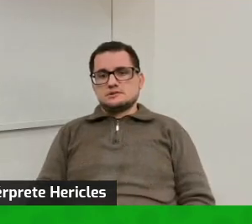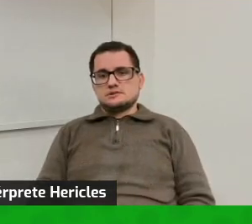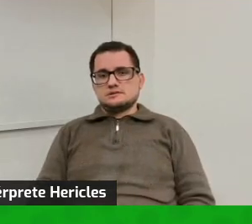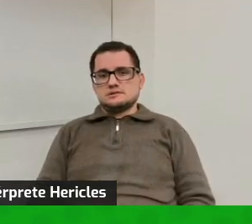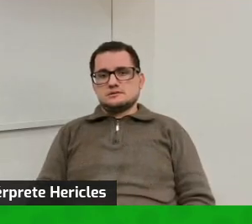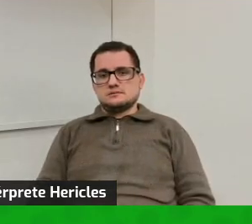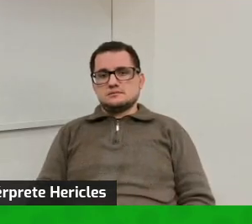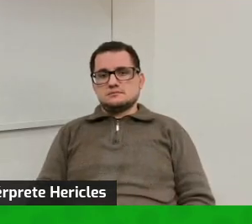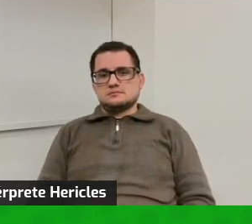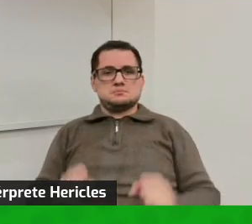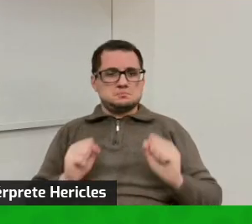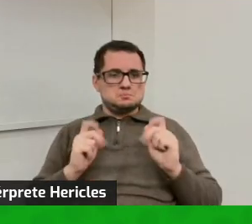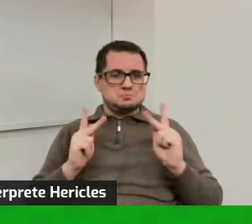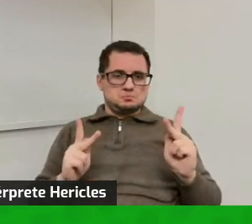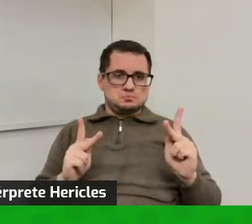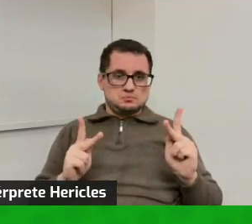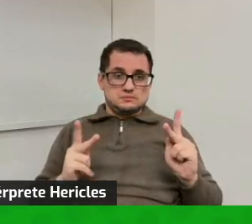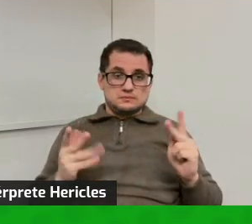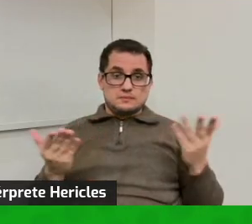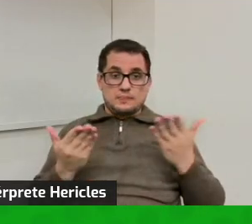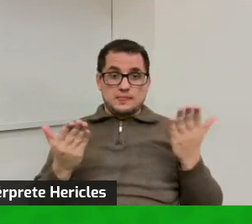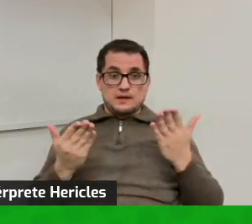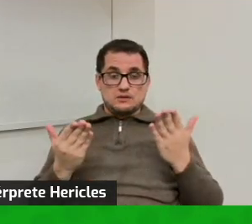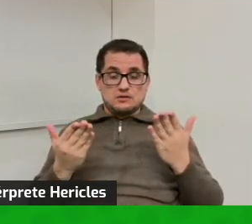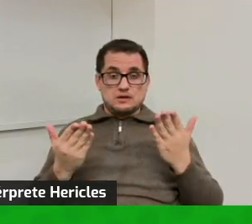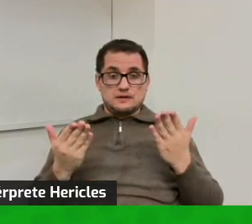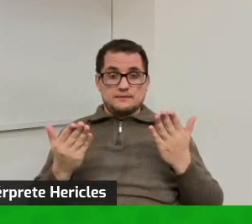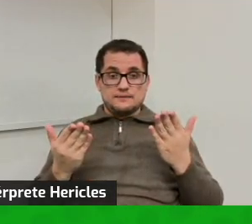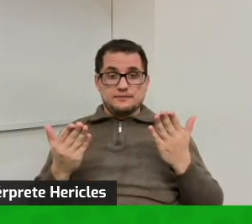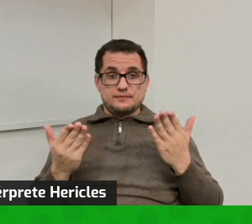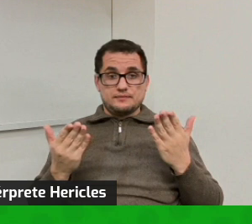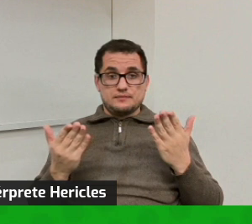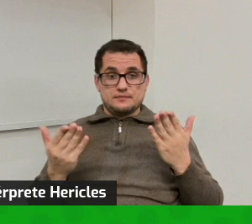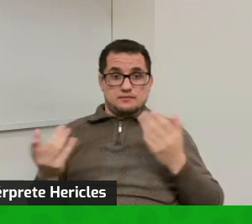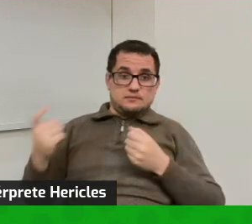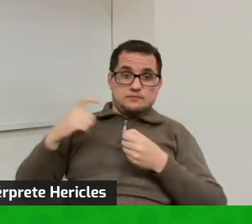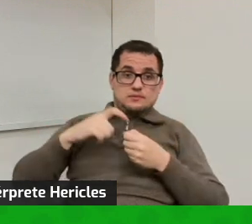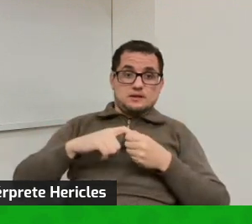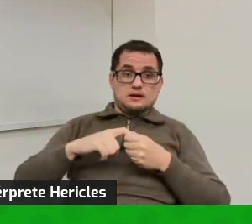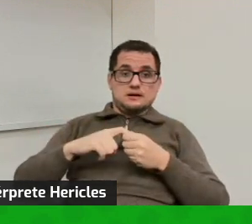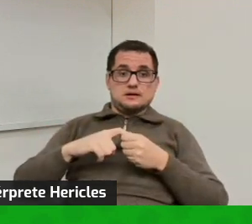Perfeito. Então, vamos agora voltar para a nossa apresentação.